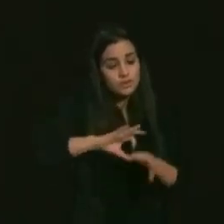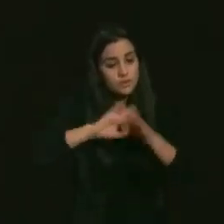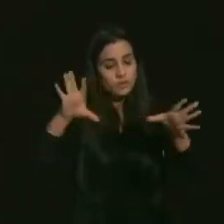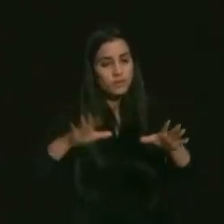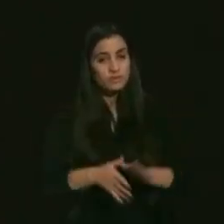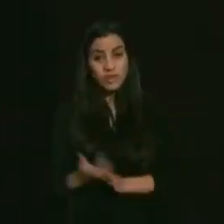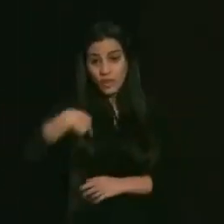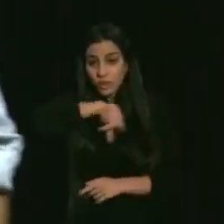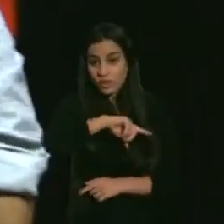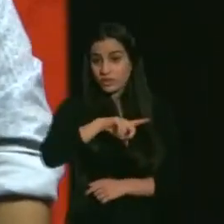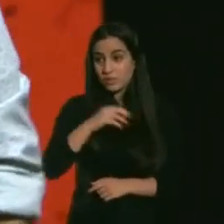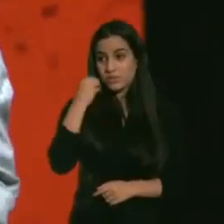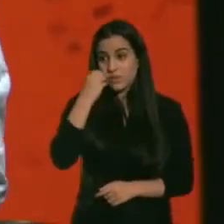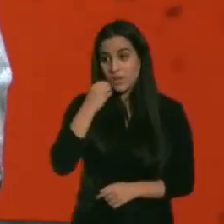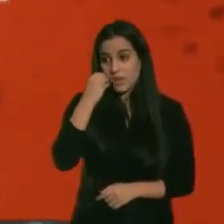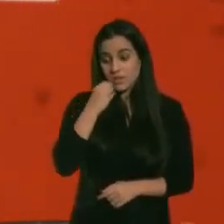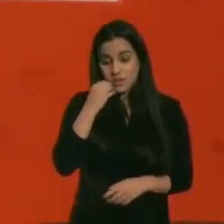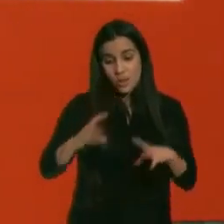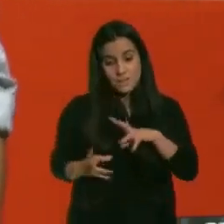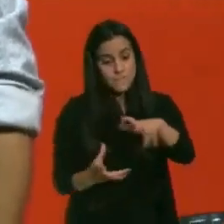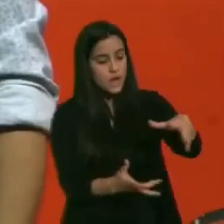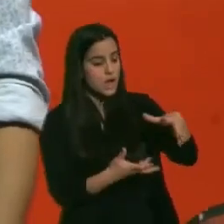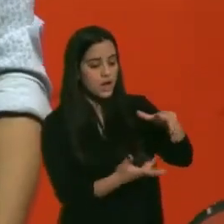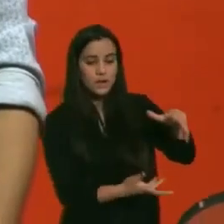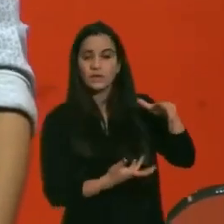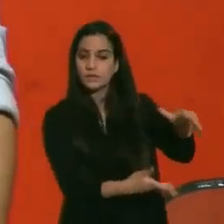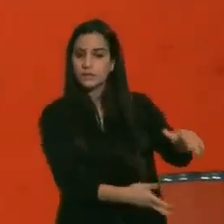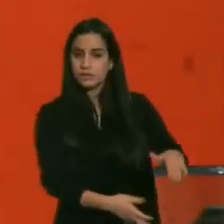Nós temos a chance de chacoalhar o mundo.